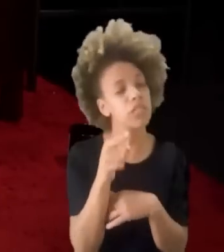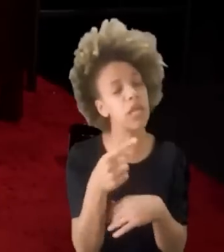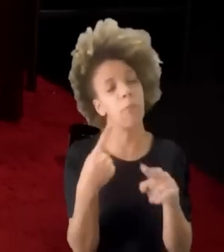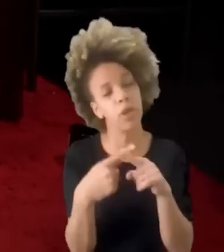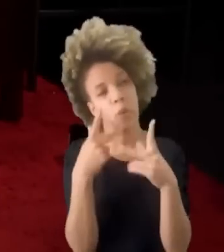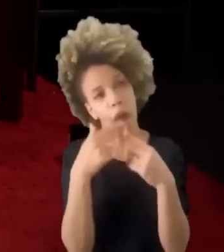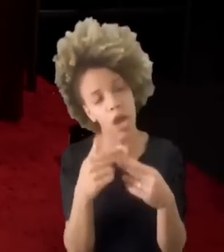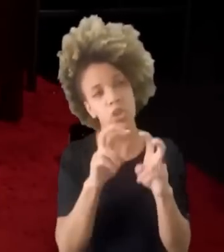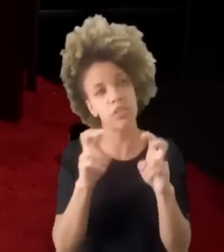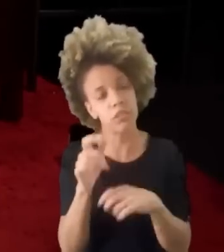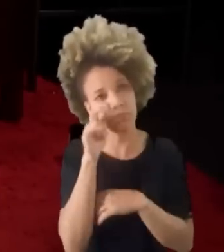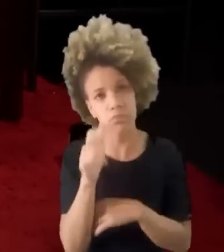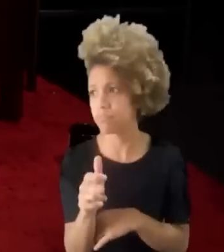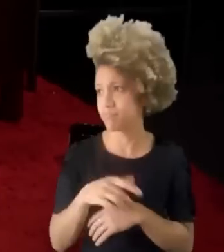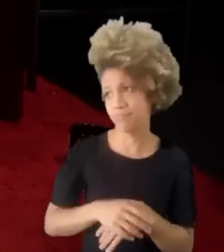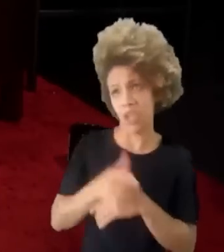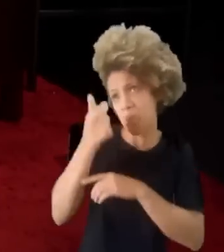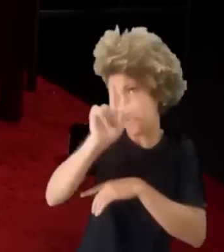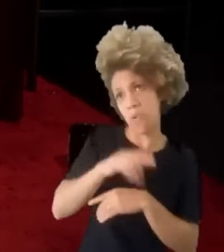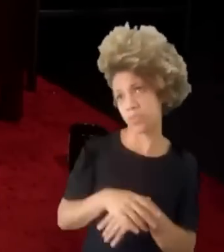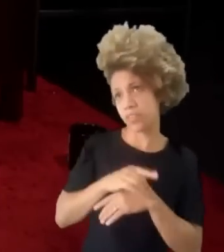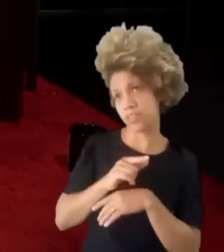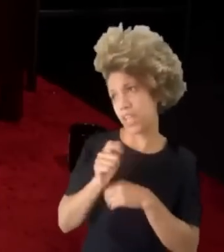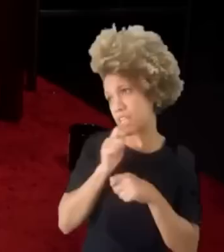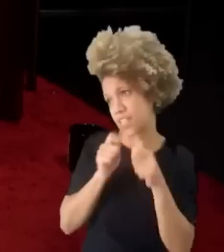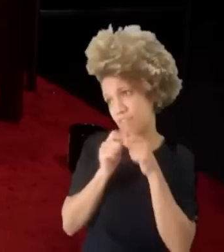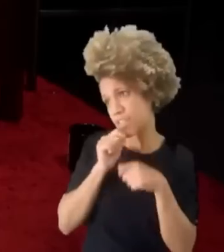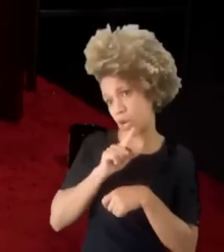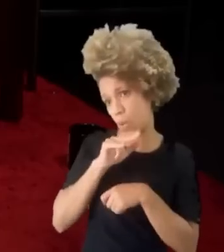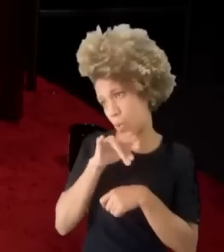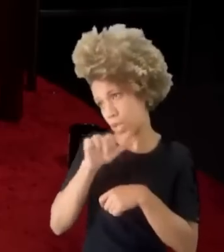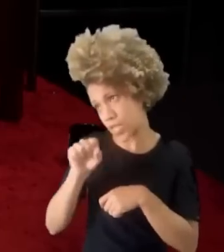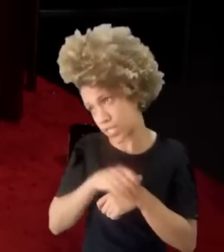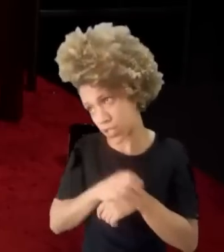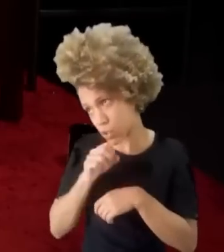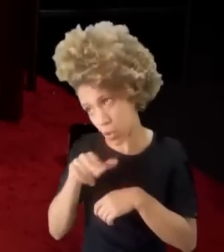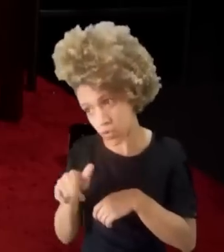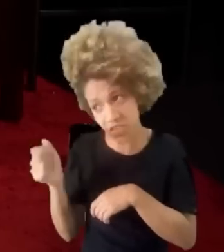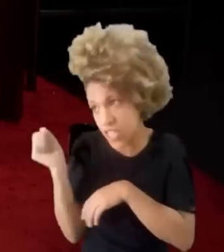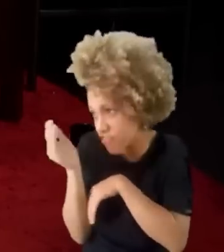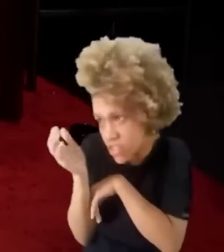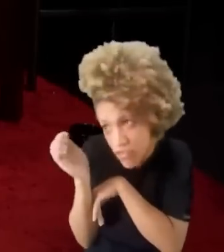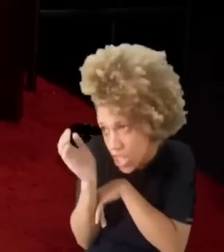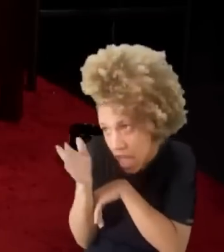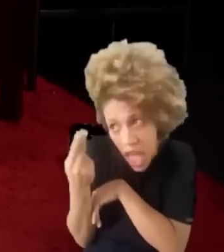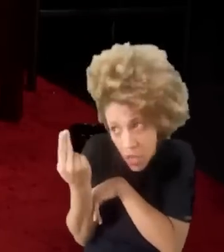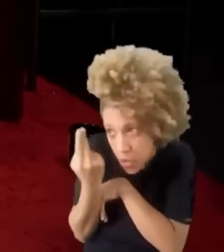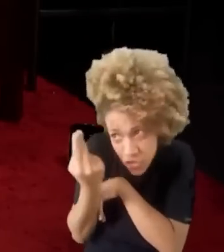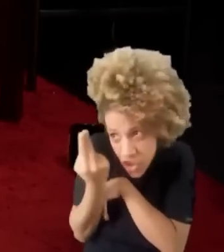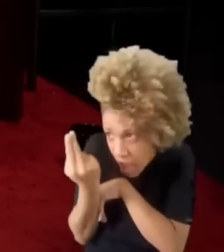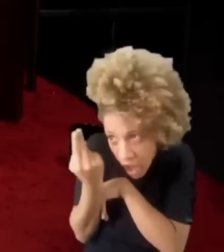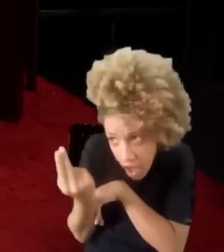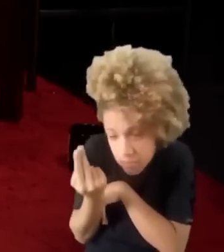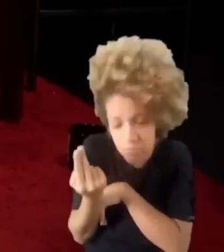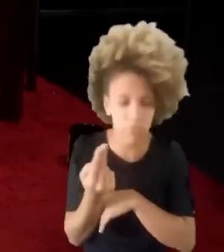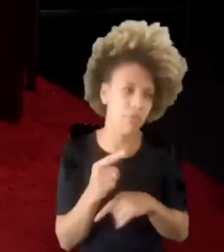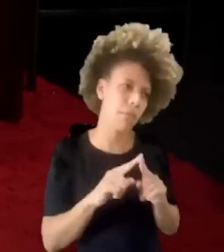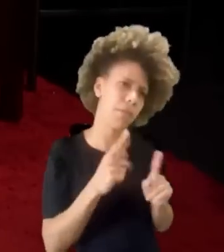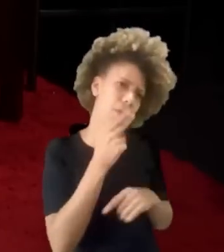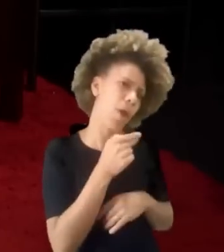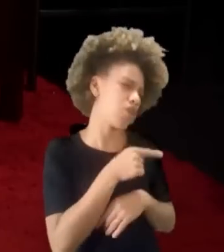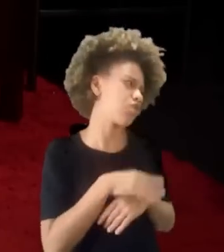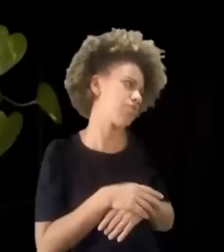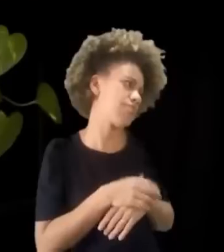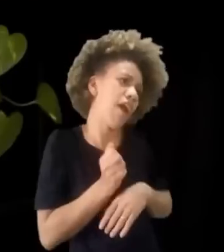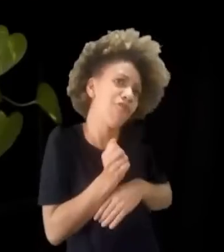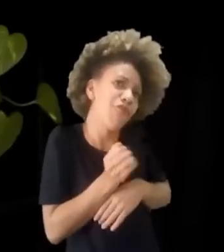porque eu acho esse assunto muito interessante o cara tá falando com a Luisa sonsa você vai se mano não adianta Mas eu acho você